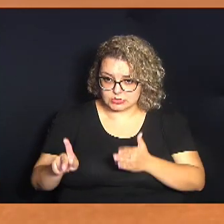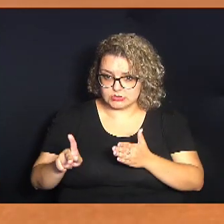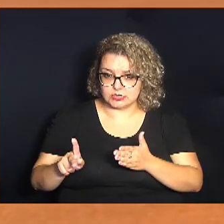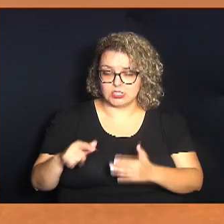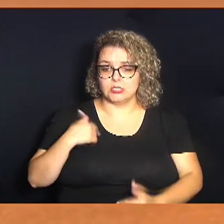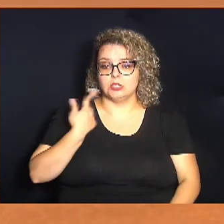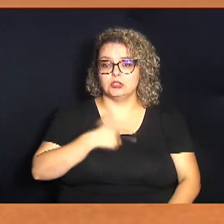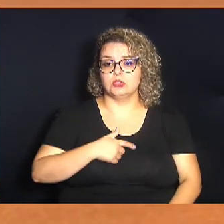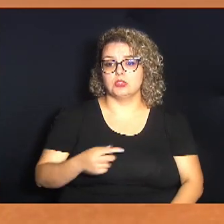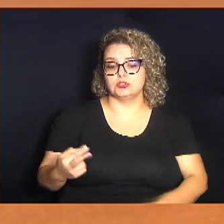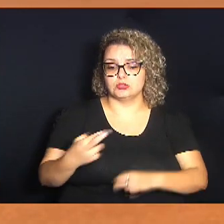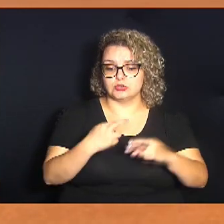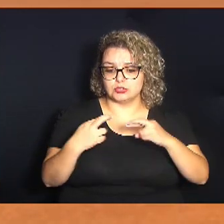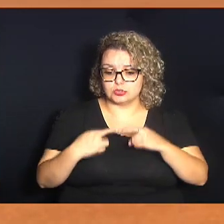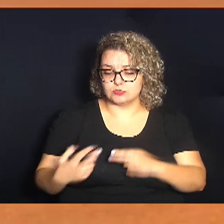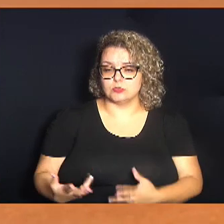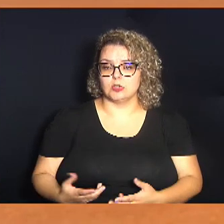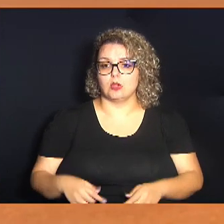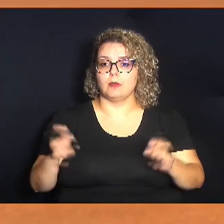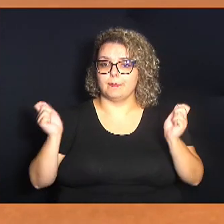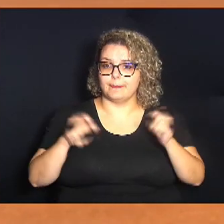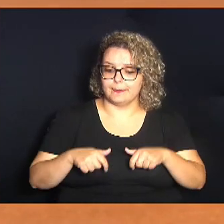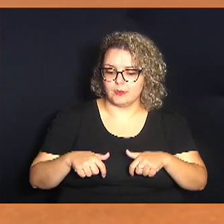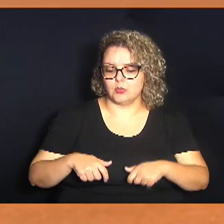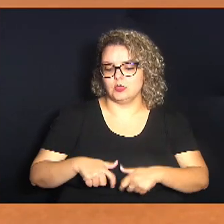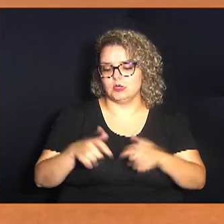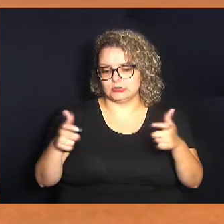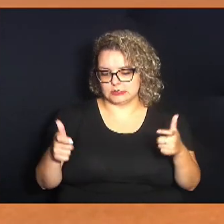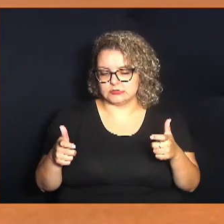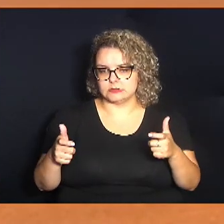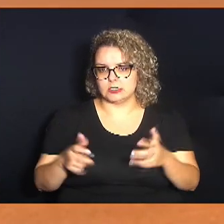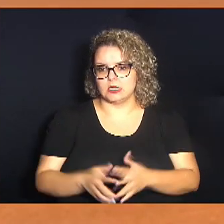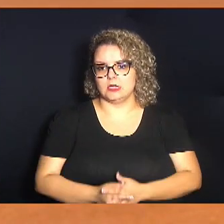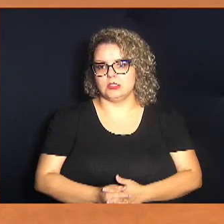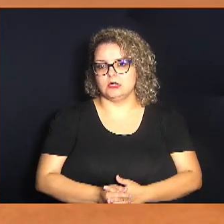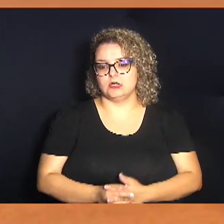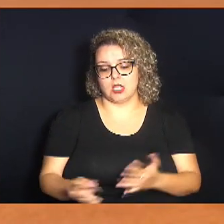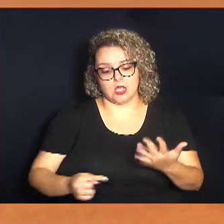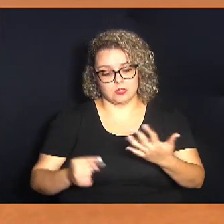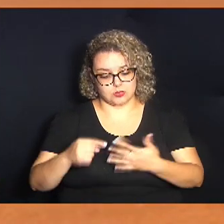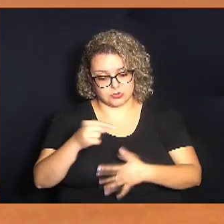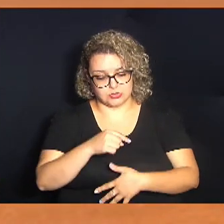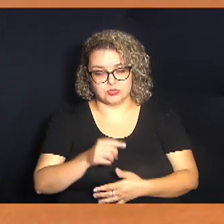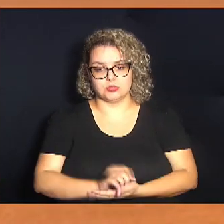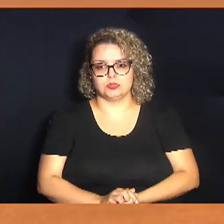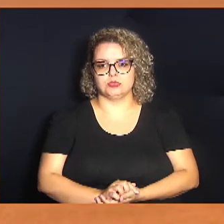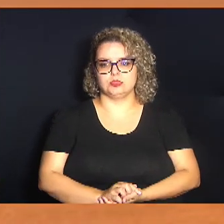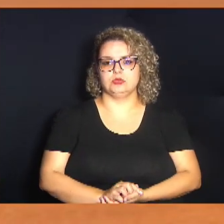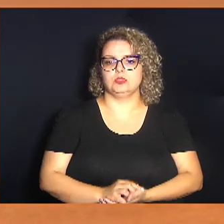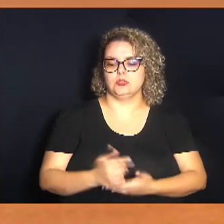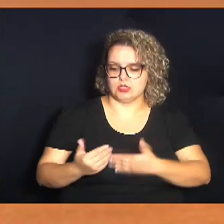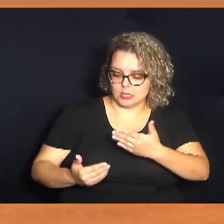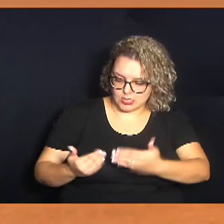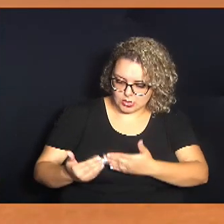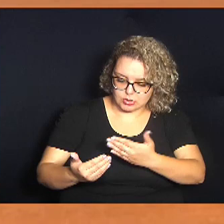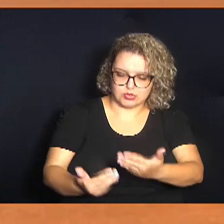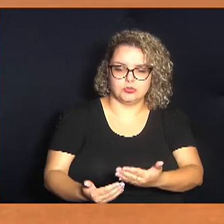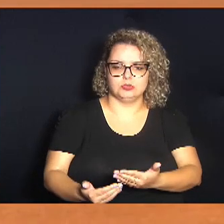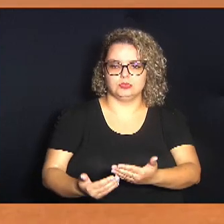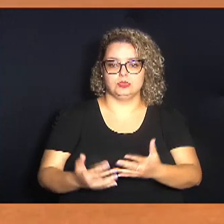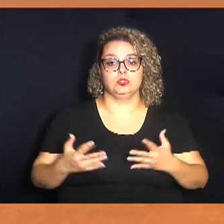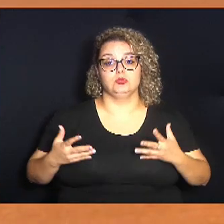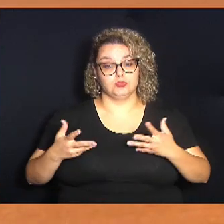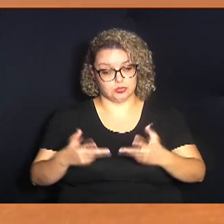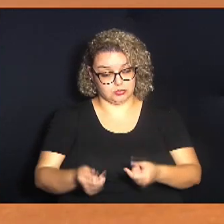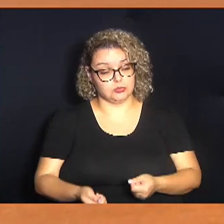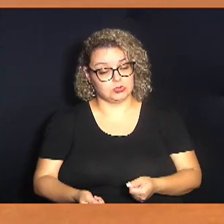procuramos potencializar as questões que estão em andamento, todas elas,